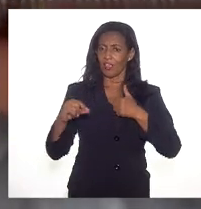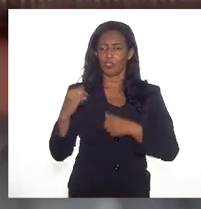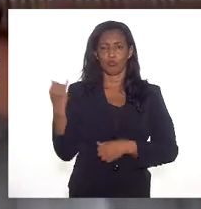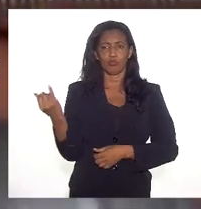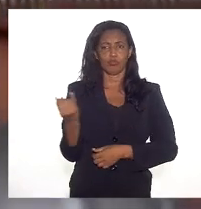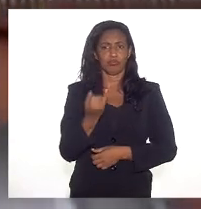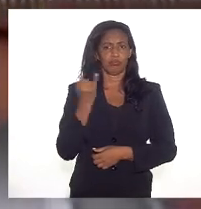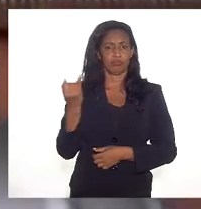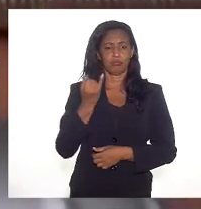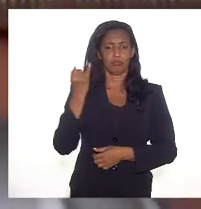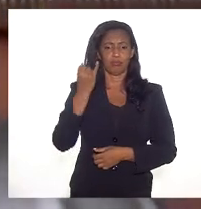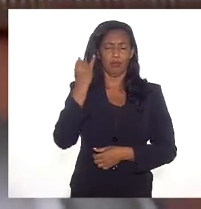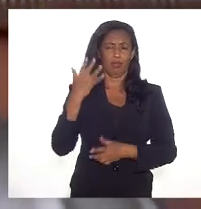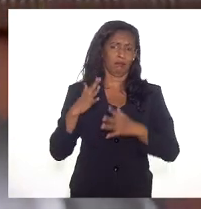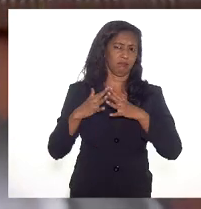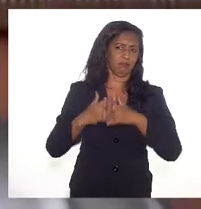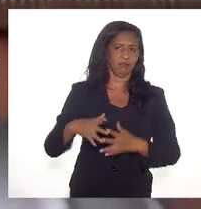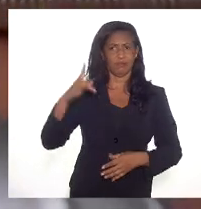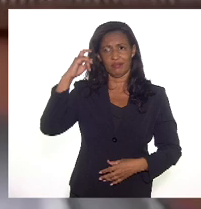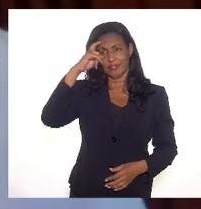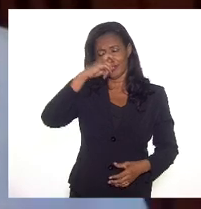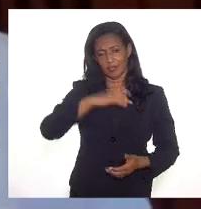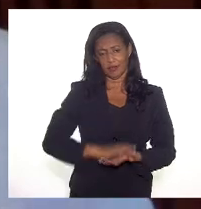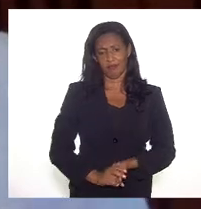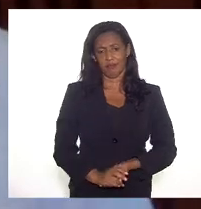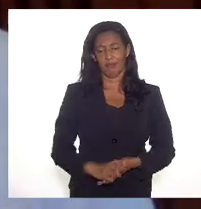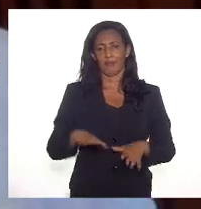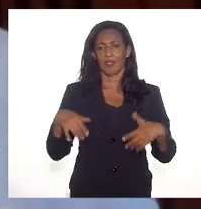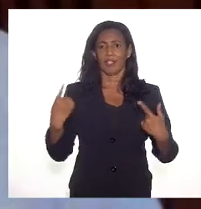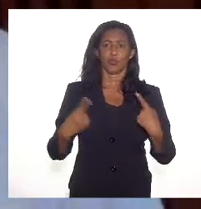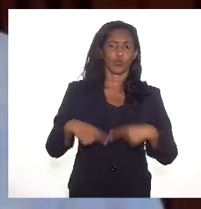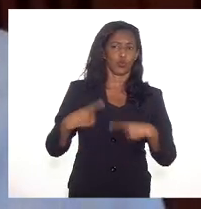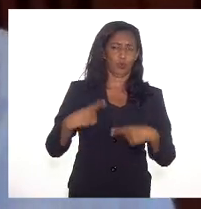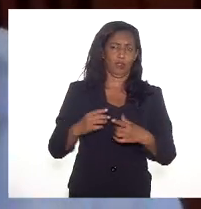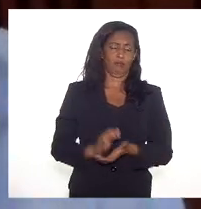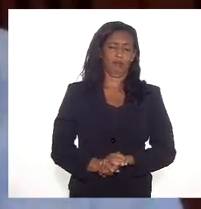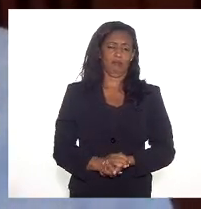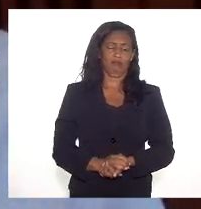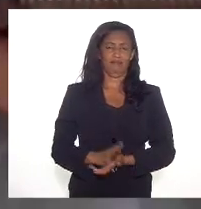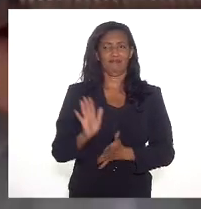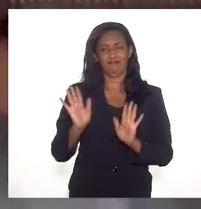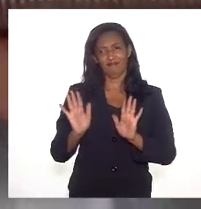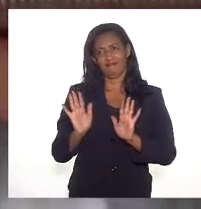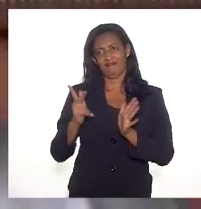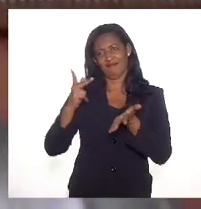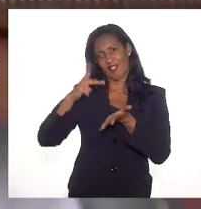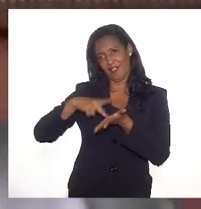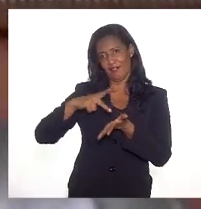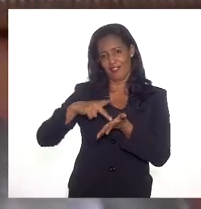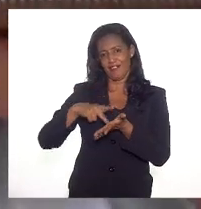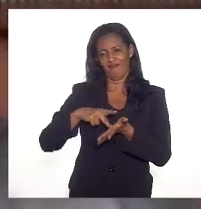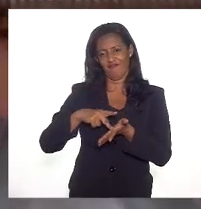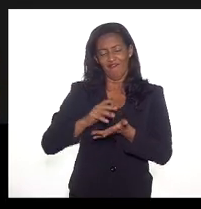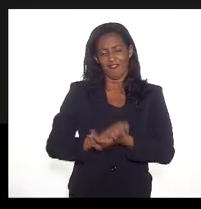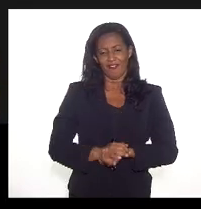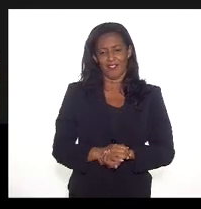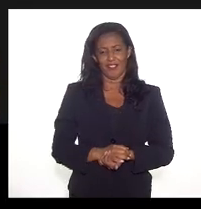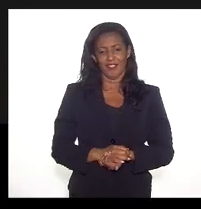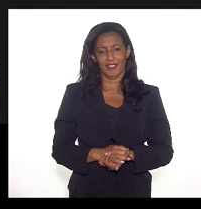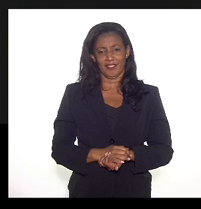Não, é muito complicado, assim. Bom, então, em discussão, a deputada Mônica quer discutir. Não, na verdade, a minha dúvida é em relação... Eu estou em voto separado,